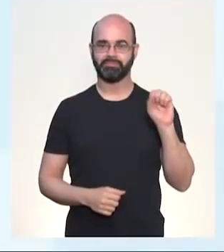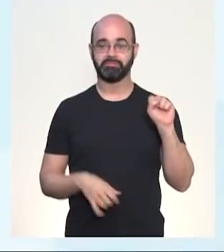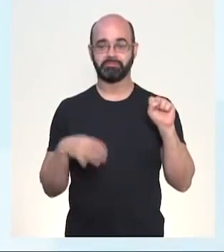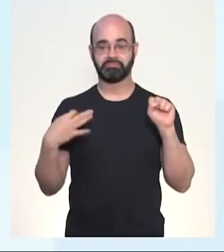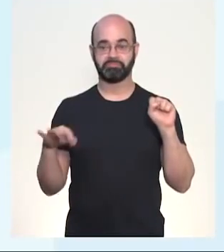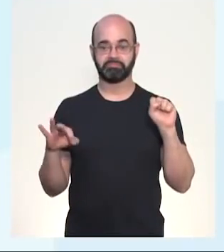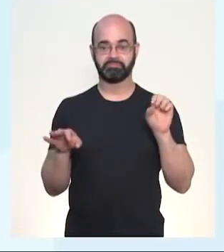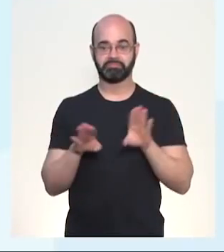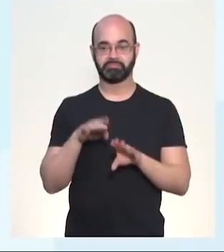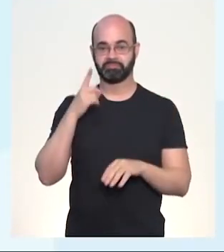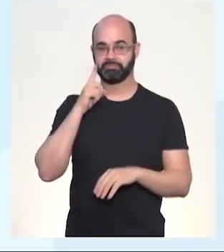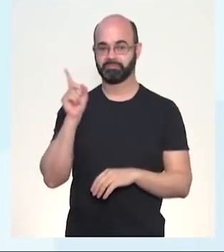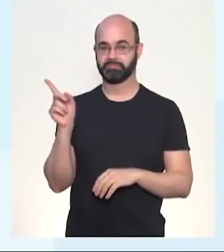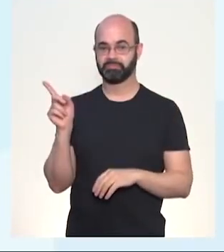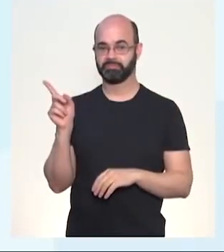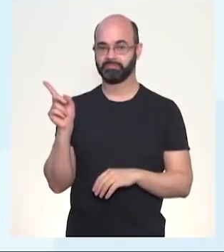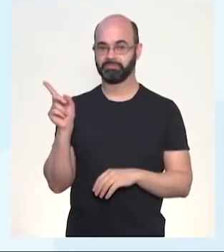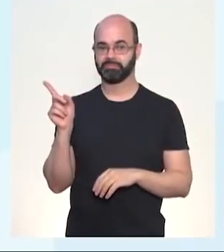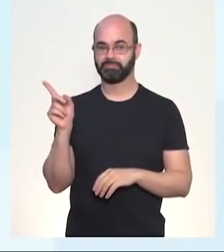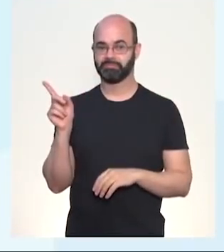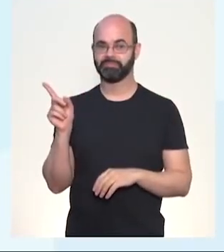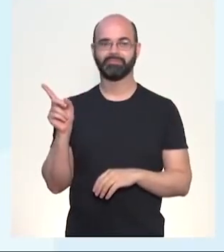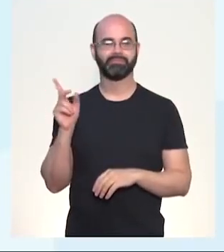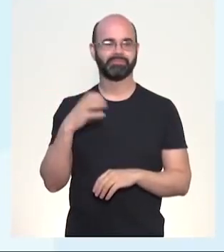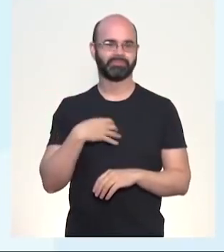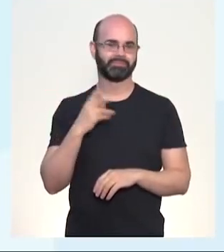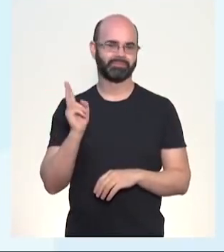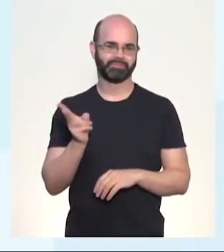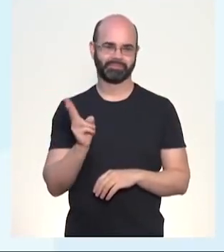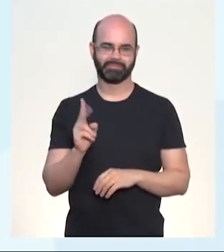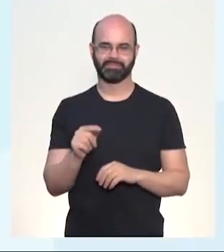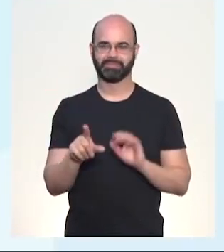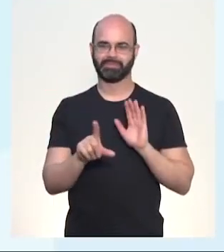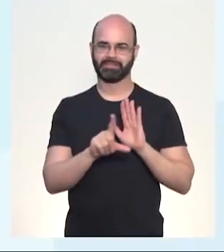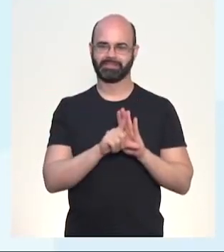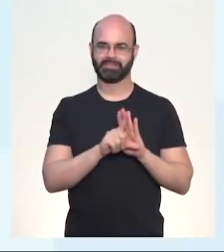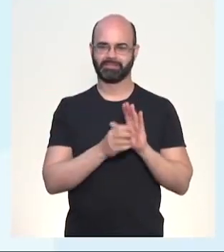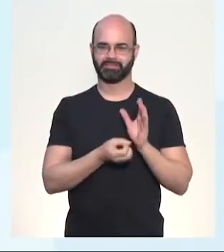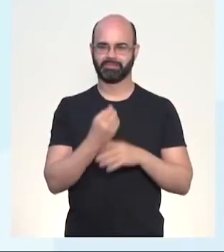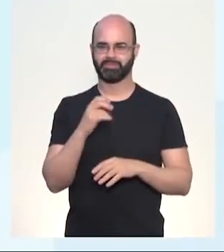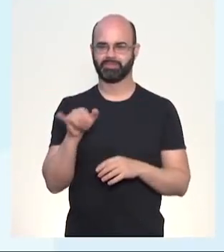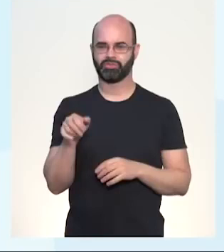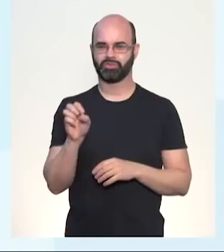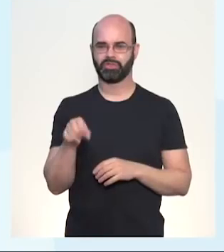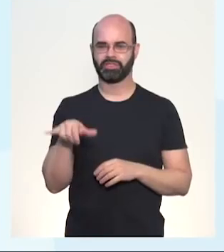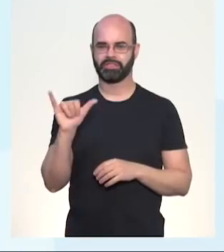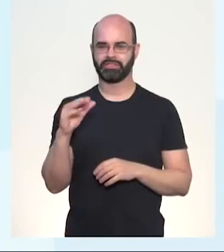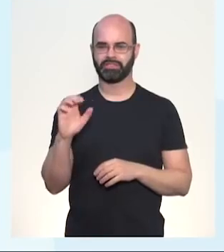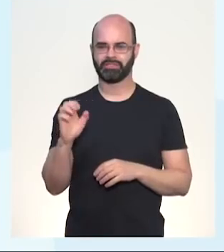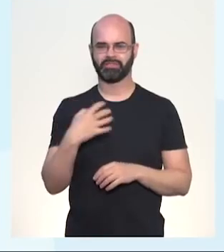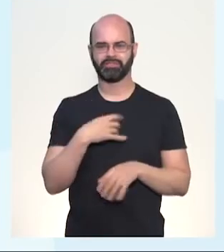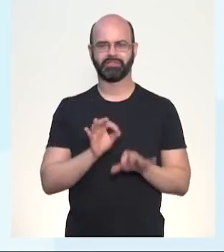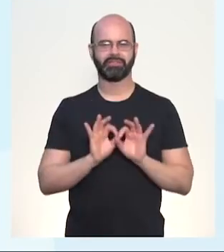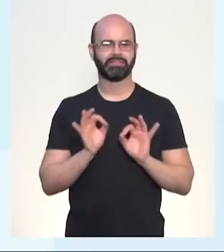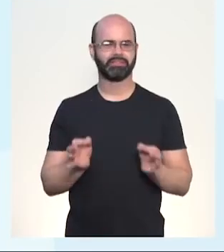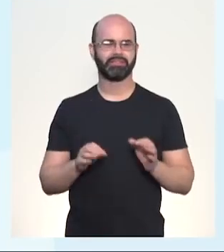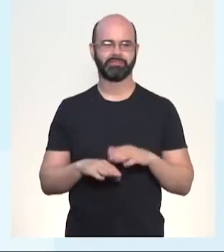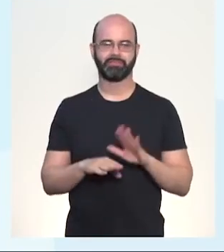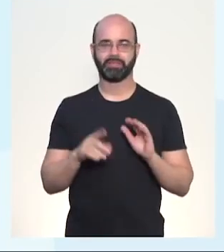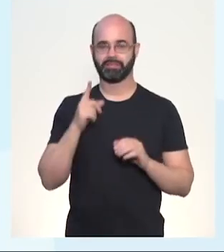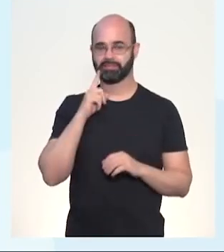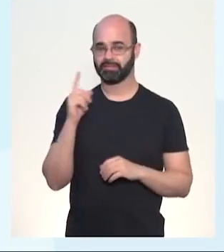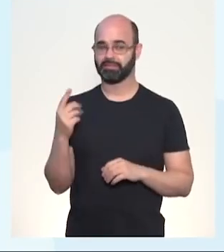olha lá, tá? A ideia lá da Joyce. A lei de formação que a Joyce construiu é bem mais simples. Então, o que a gente tem